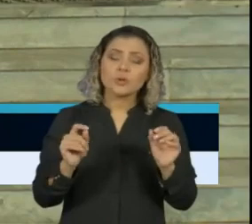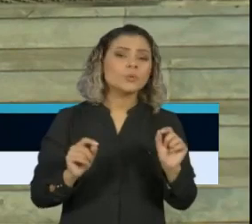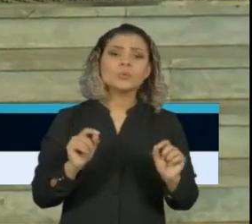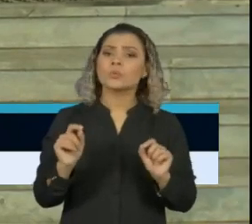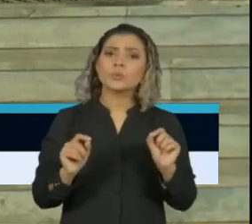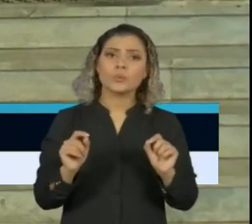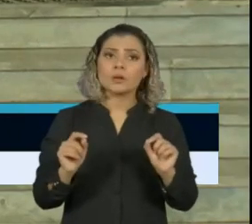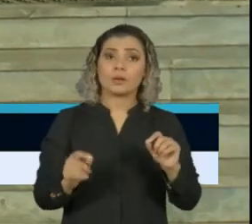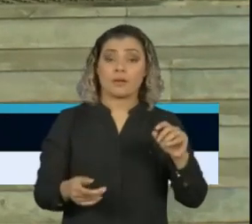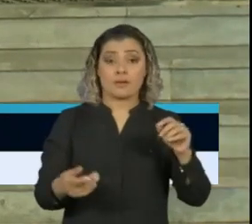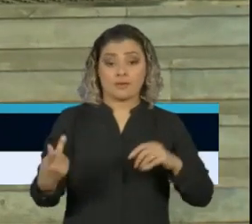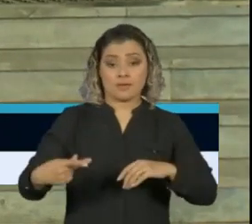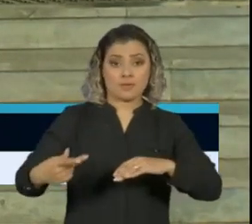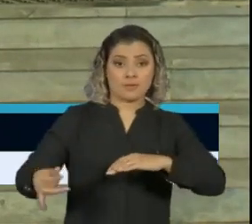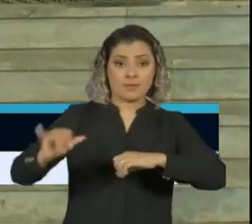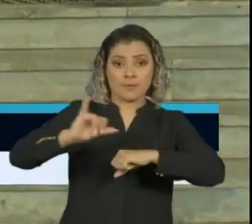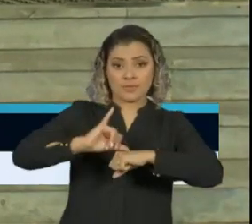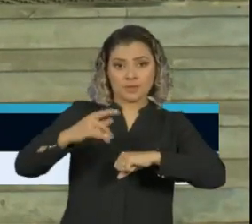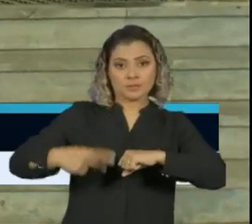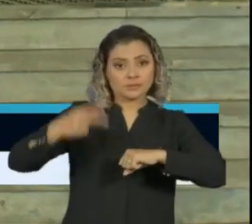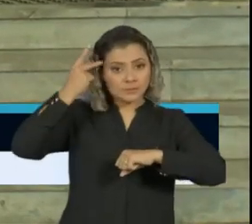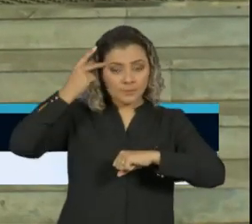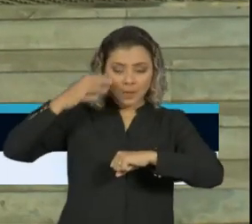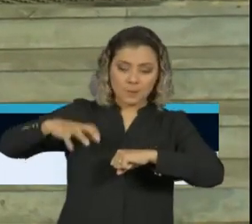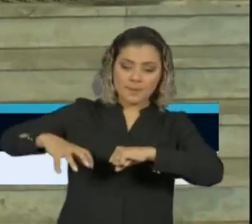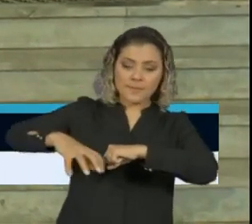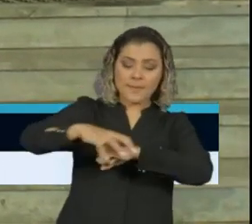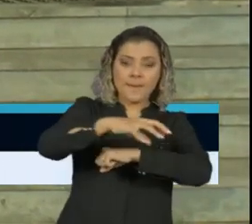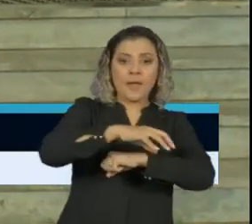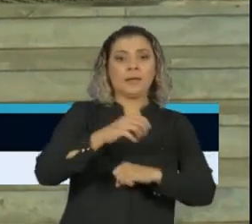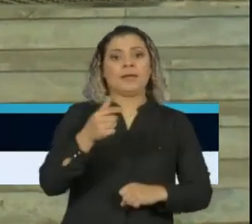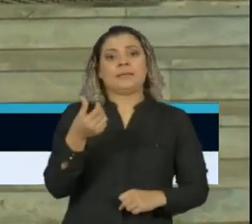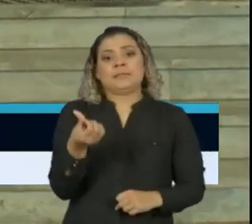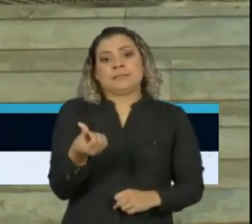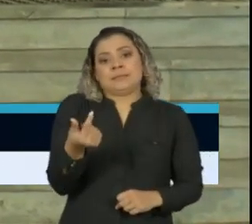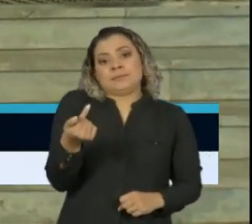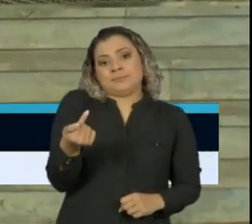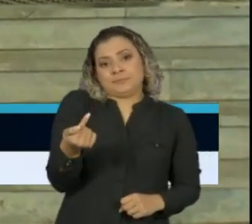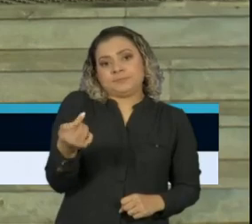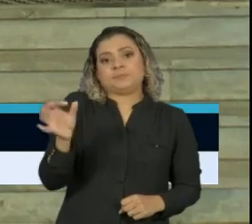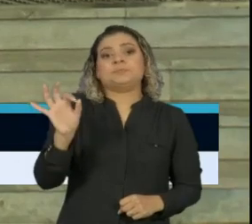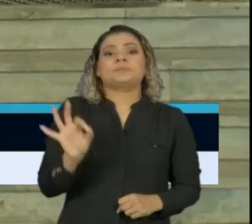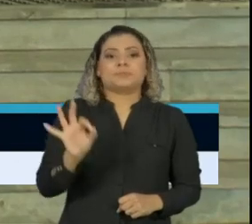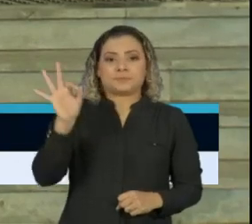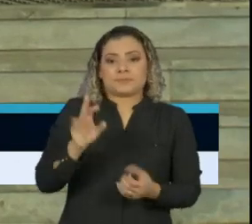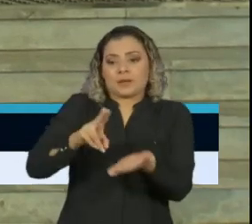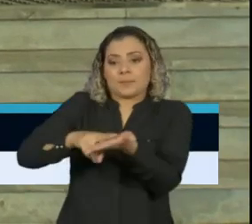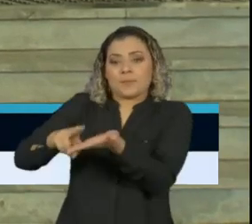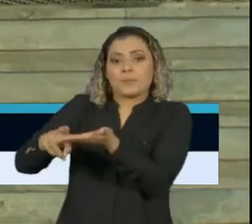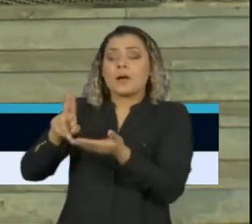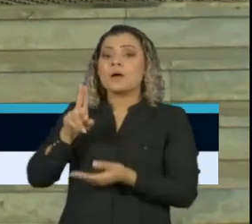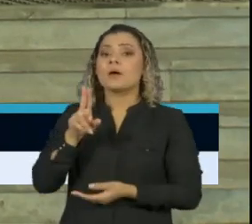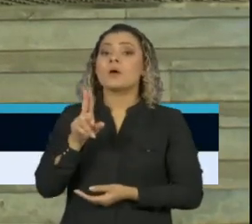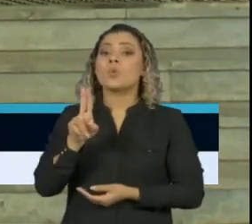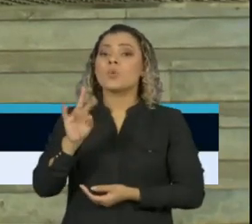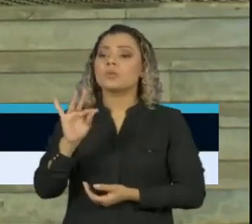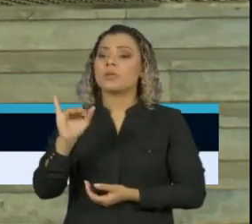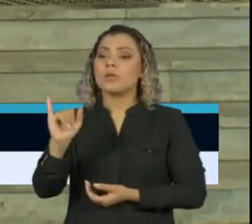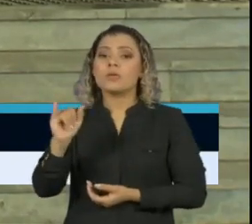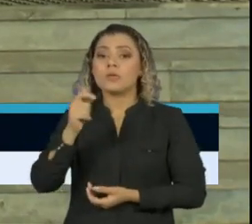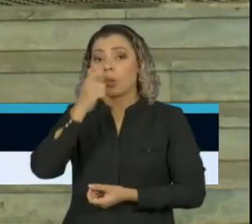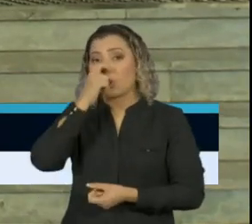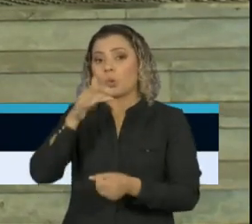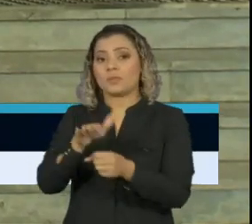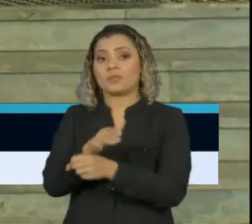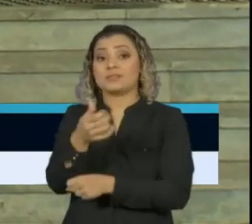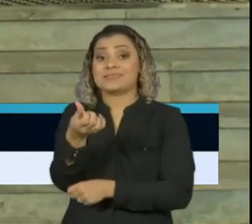aqui na Grande São Paulo, especificamente, nós temos 77% de ocupação dos leitos. E dentro desses hospitais que